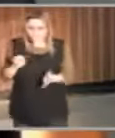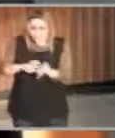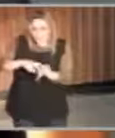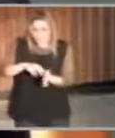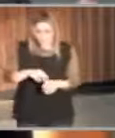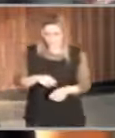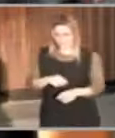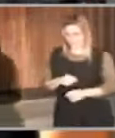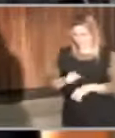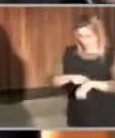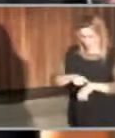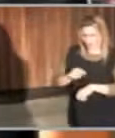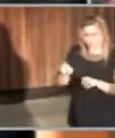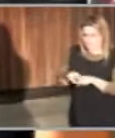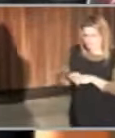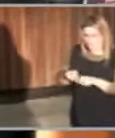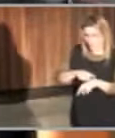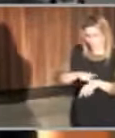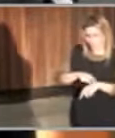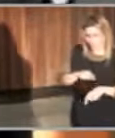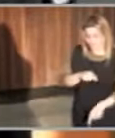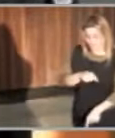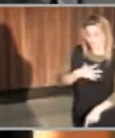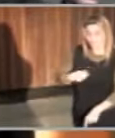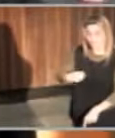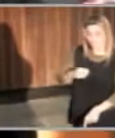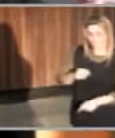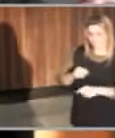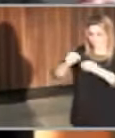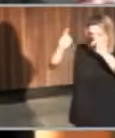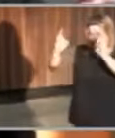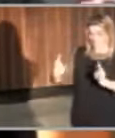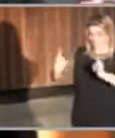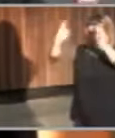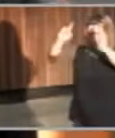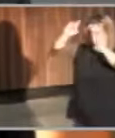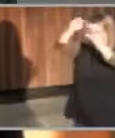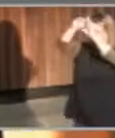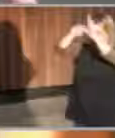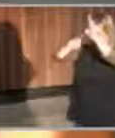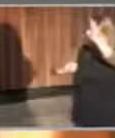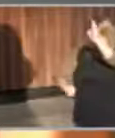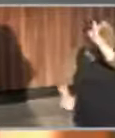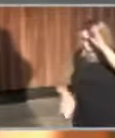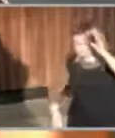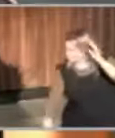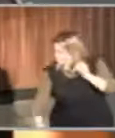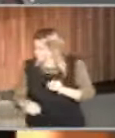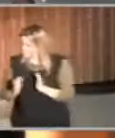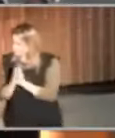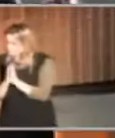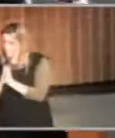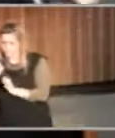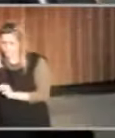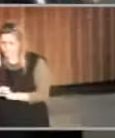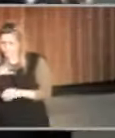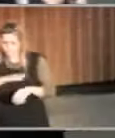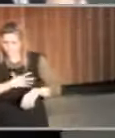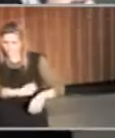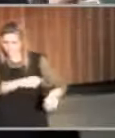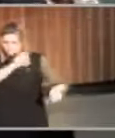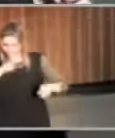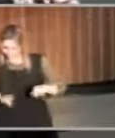e ali ele ia buscar a Deus e começou a viver as experiências com Deus para mim passou a ser muito significativo porque